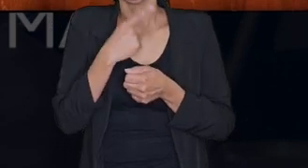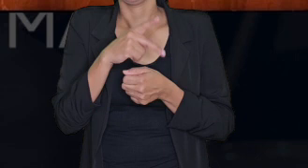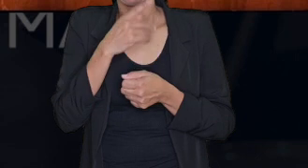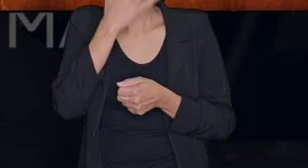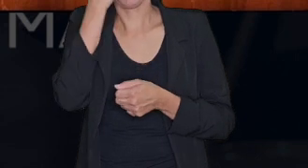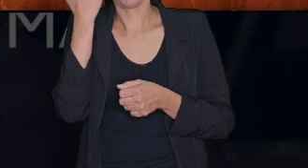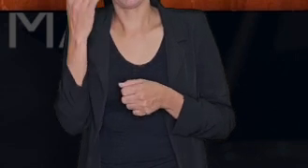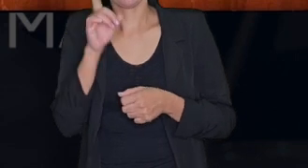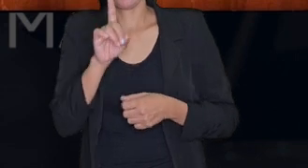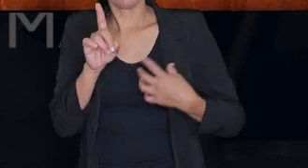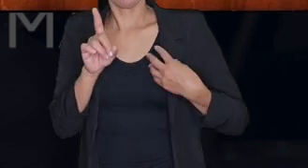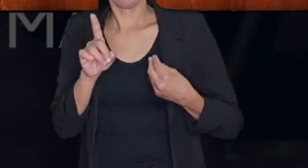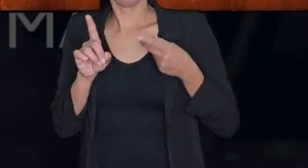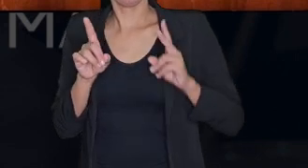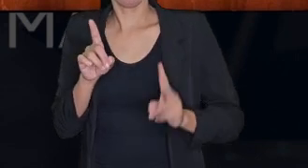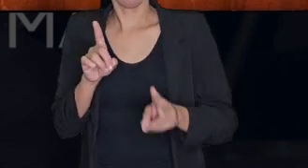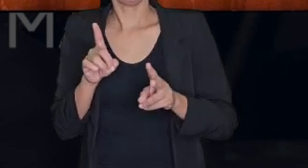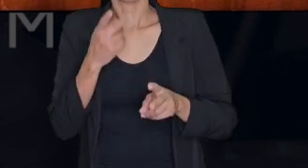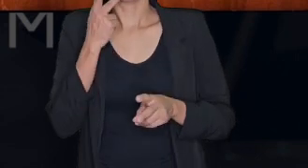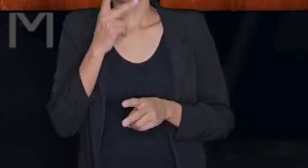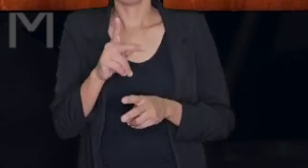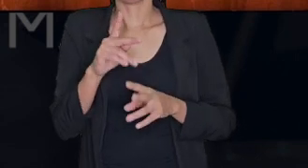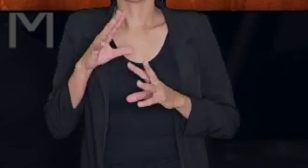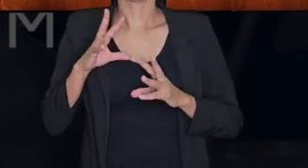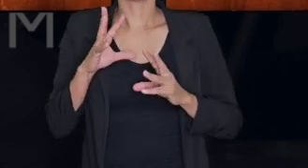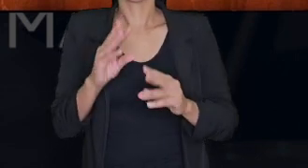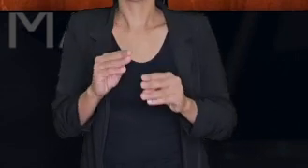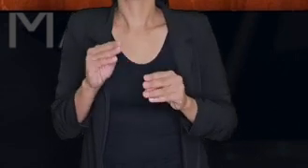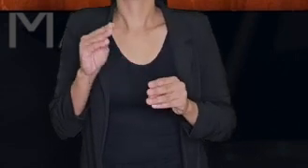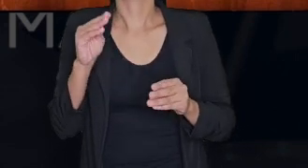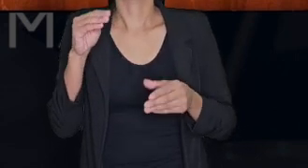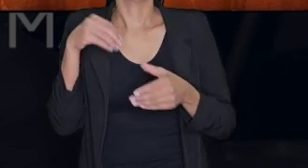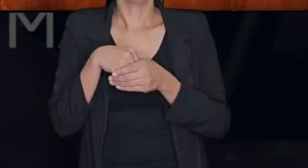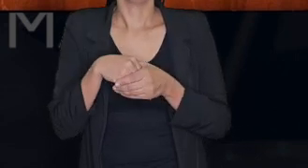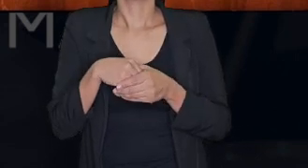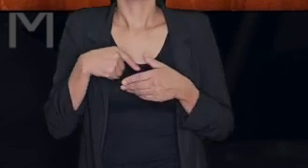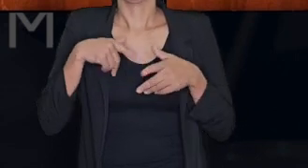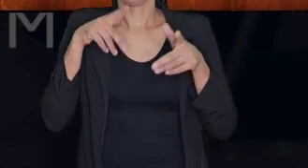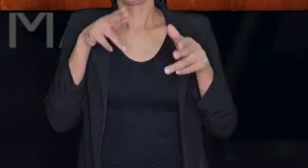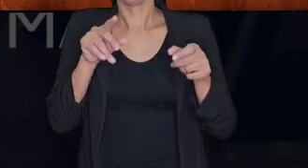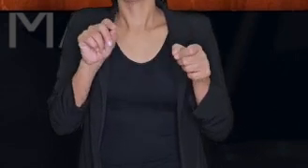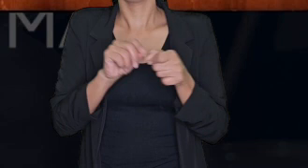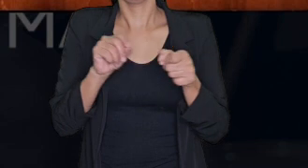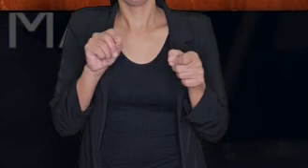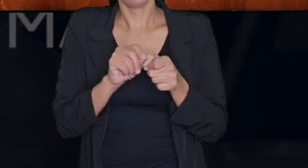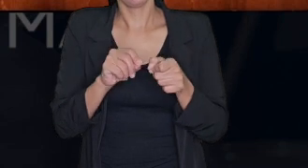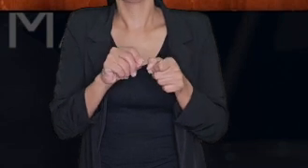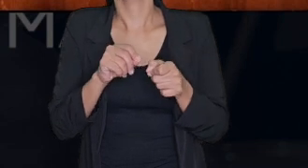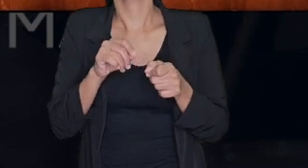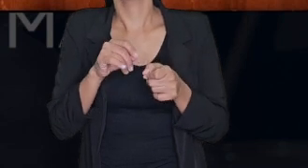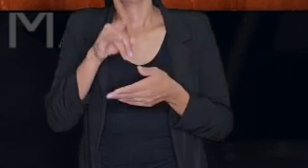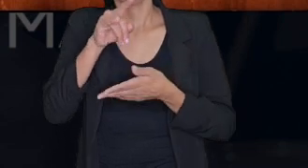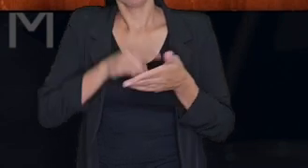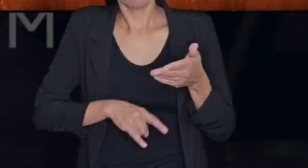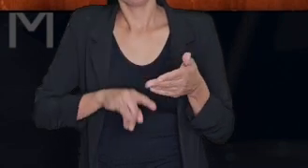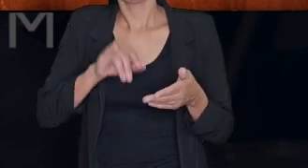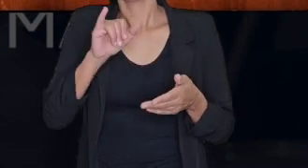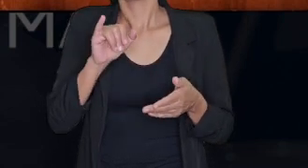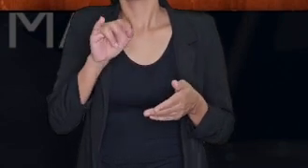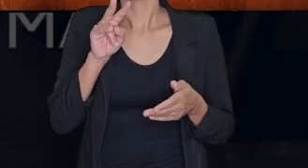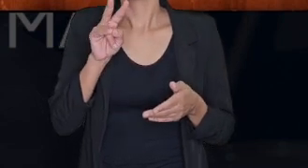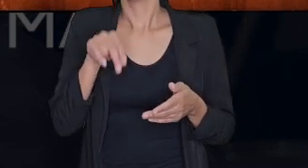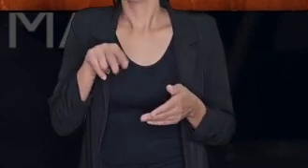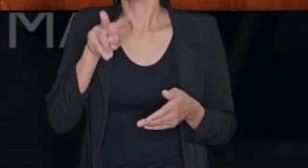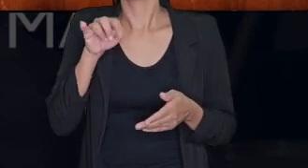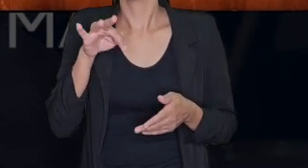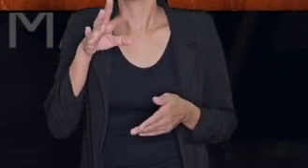estiverem junto com o companheiro ou companheira sobrevivente e disserem, tá tudo em casa, por óbvio eu faria.